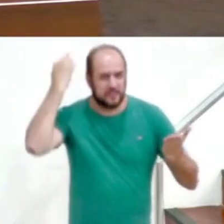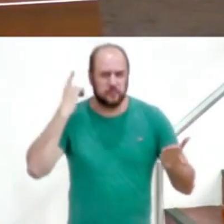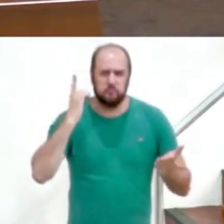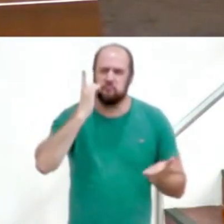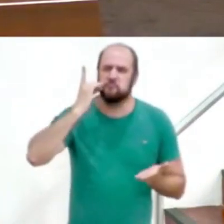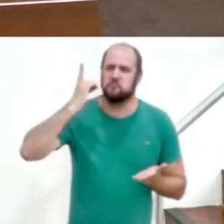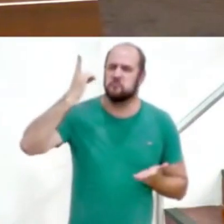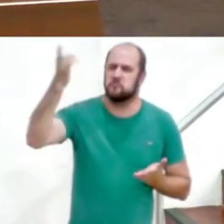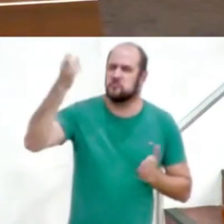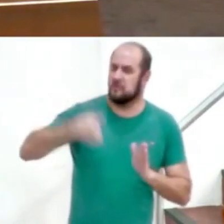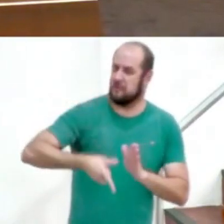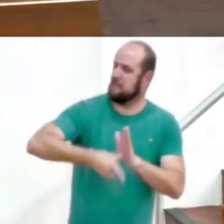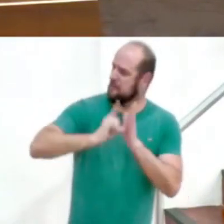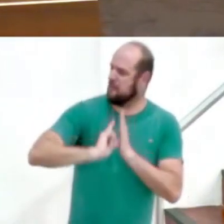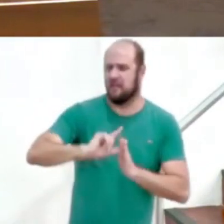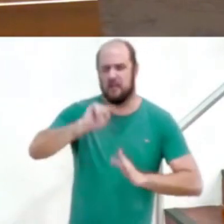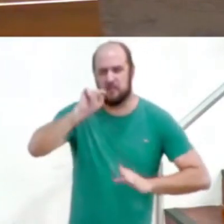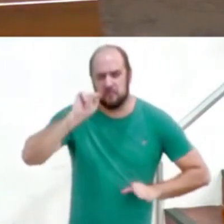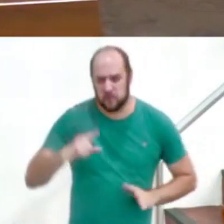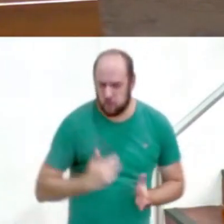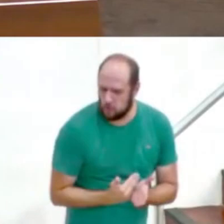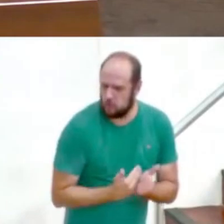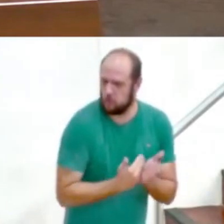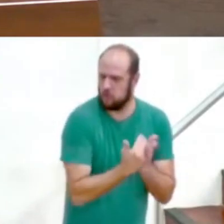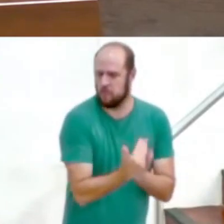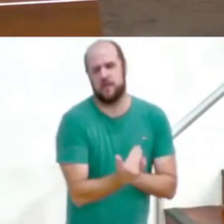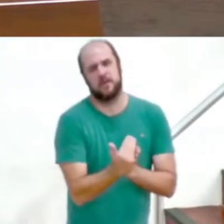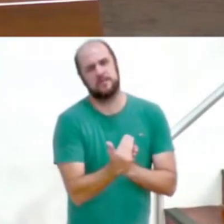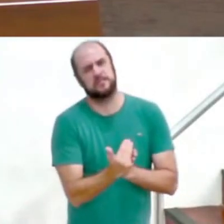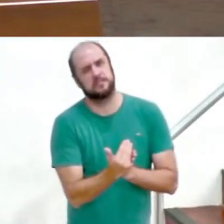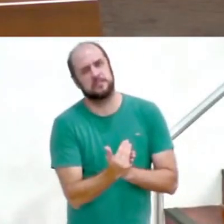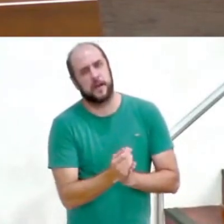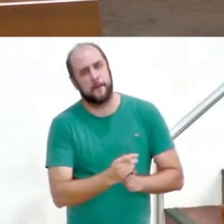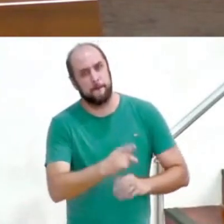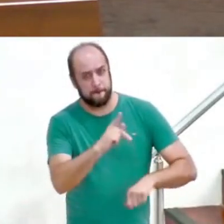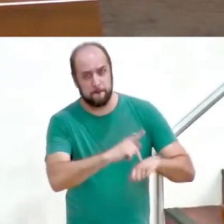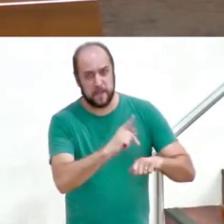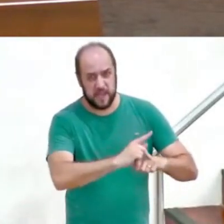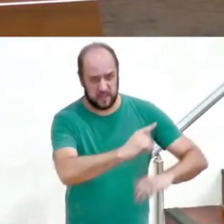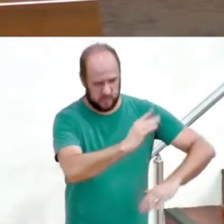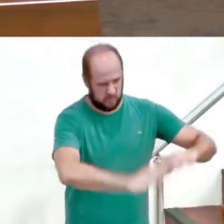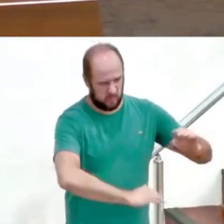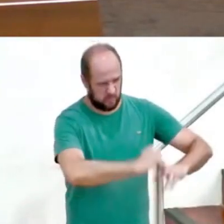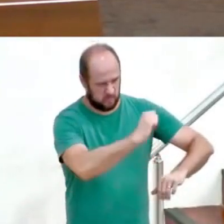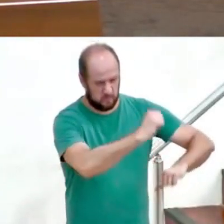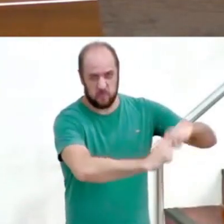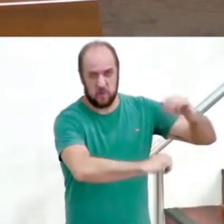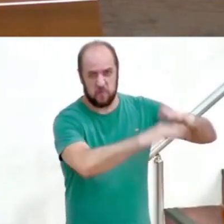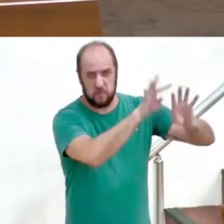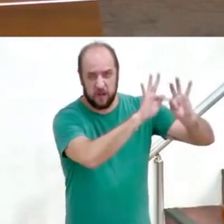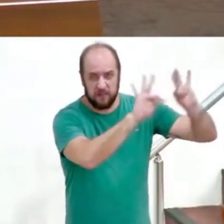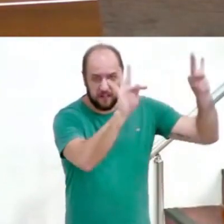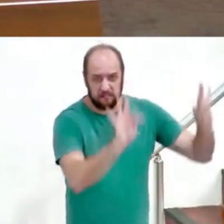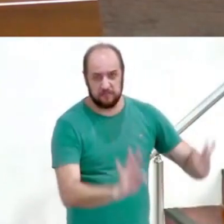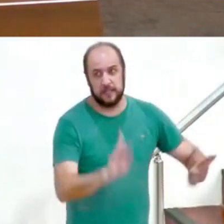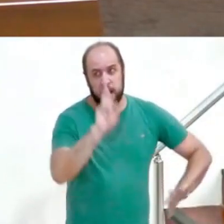dia, antes de vocês terem começado a colocar pedra sobre pedra no templo do